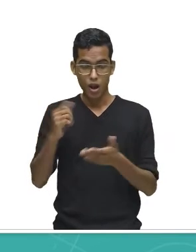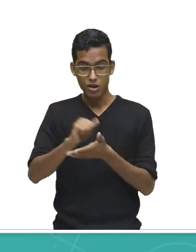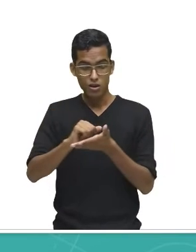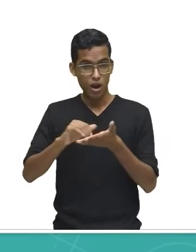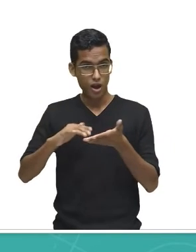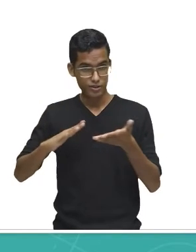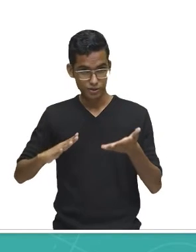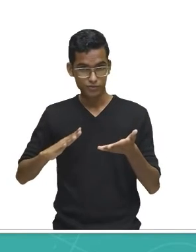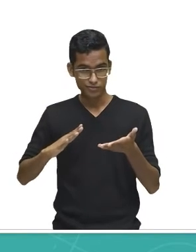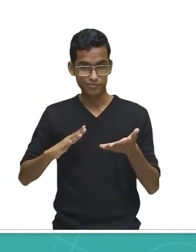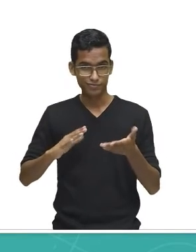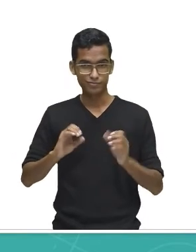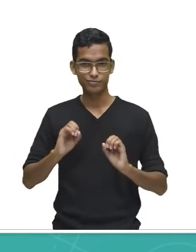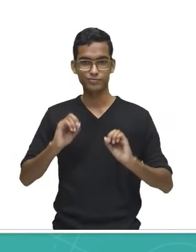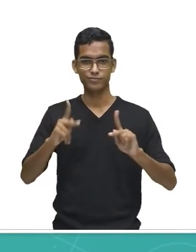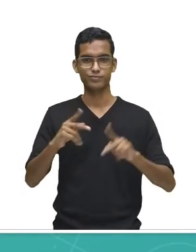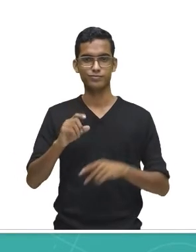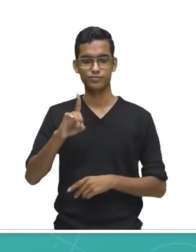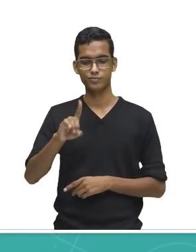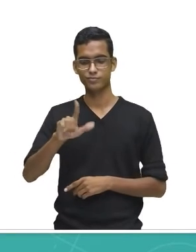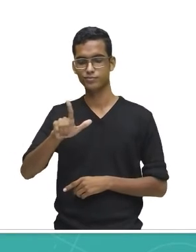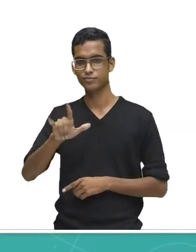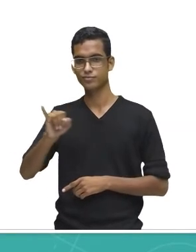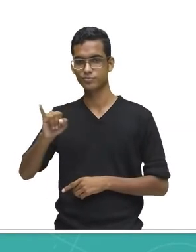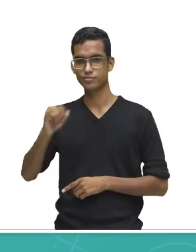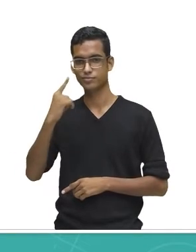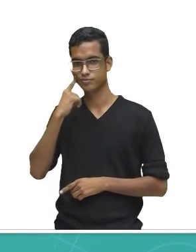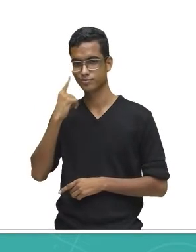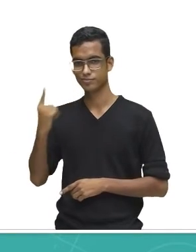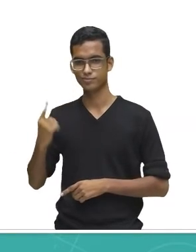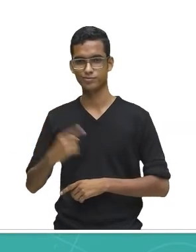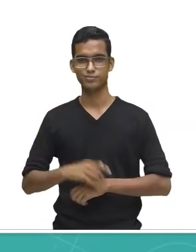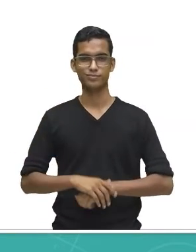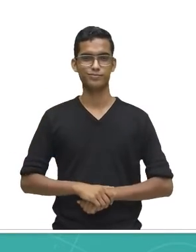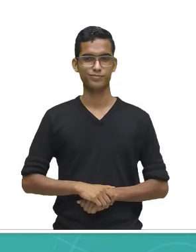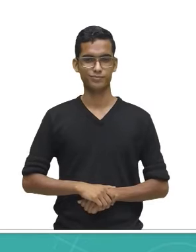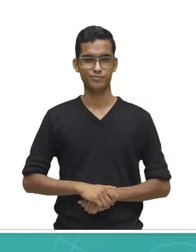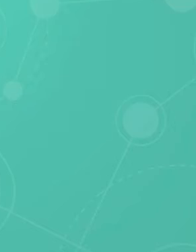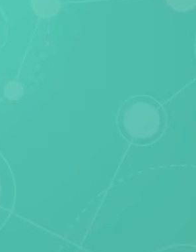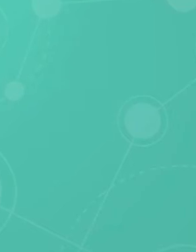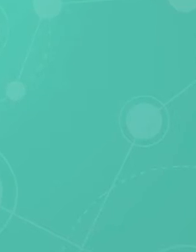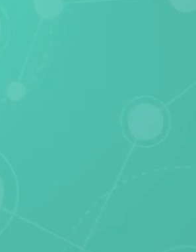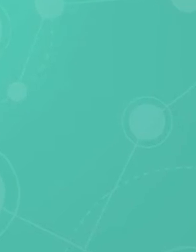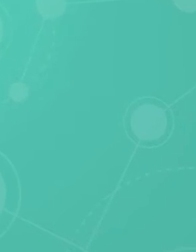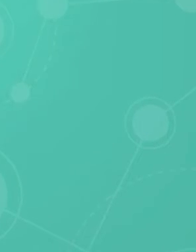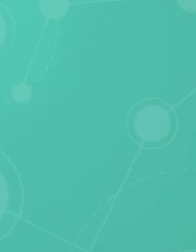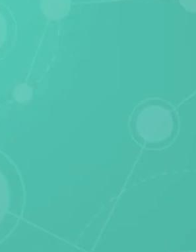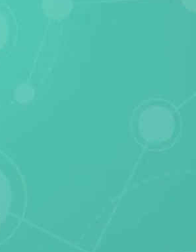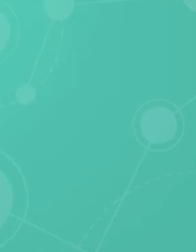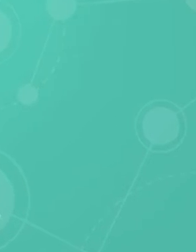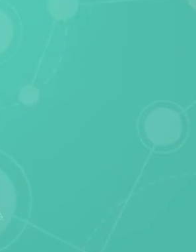exercitando que a gente aprende. Então vamos lá para a nossa dinâmica local interativa.